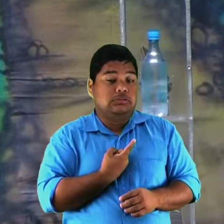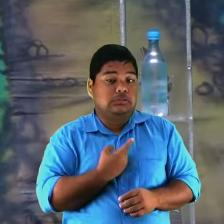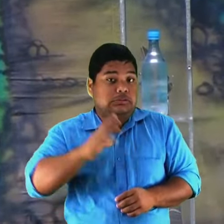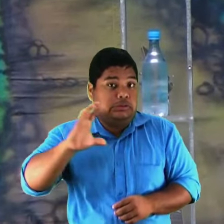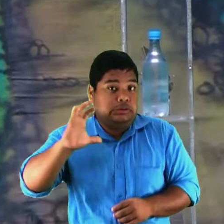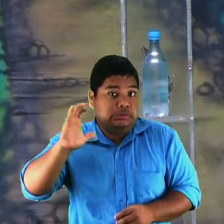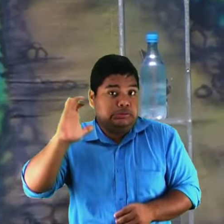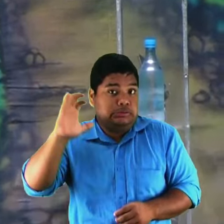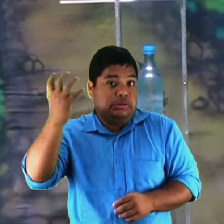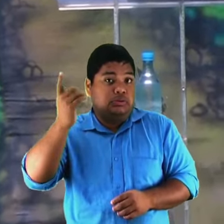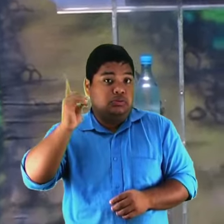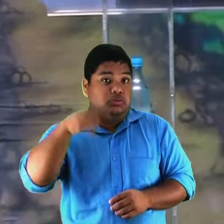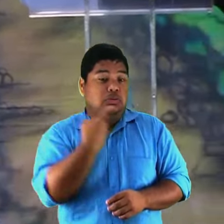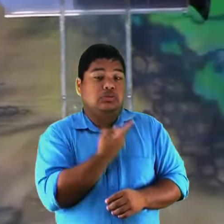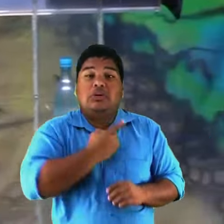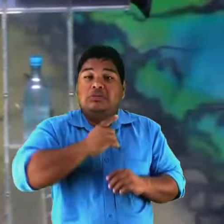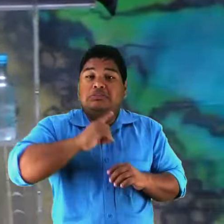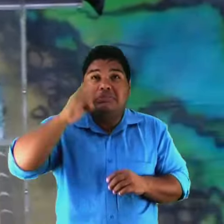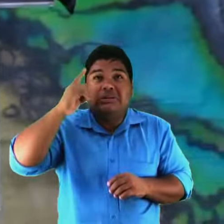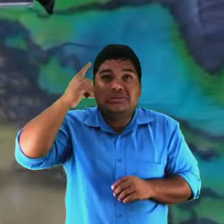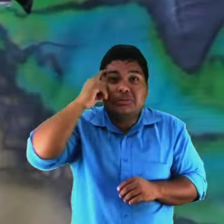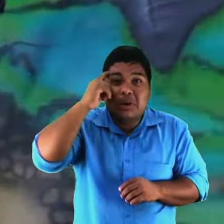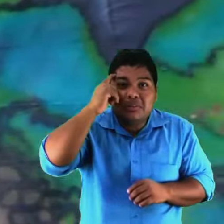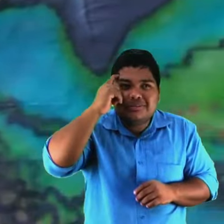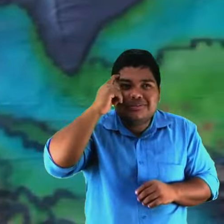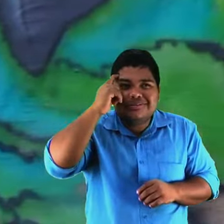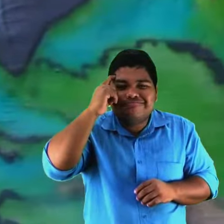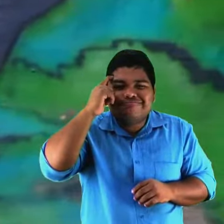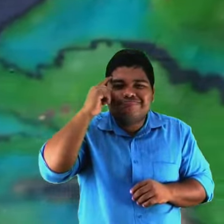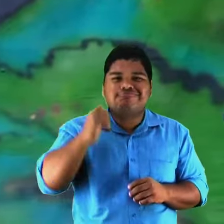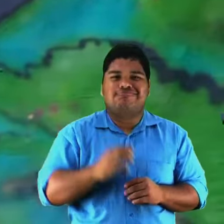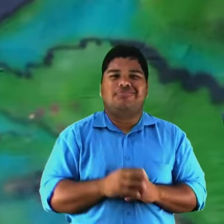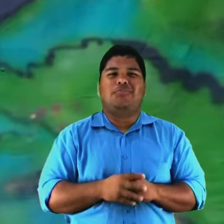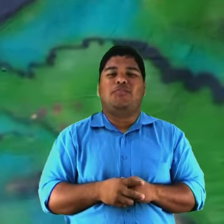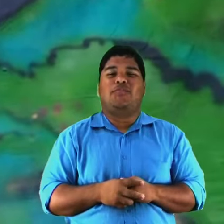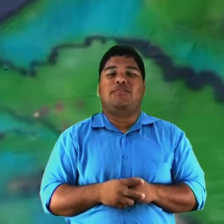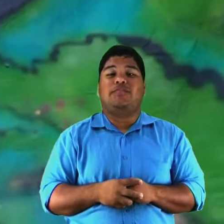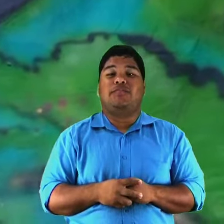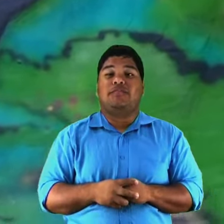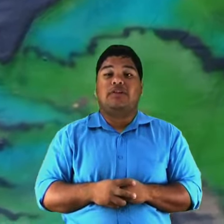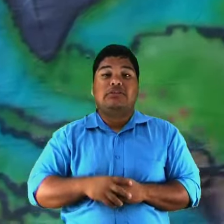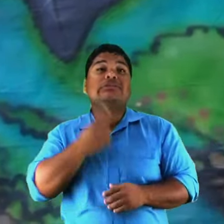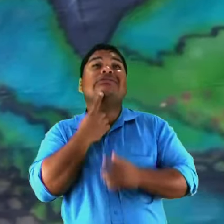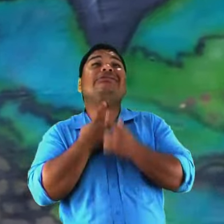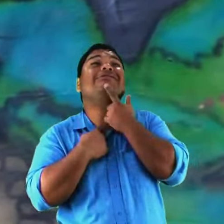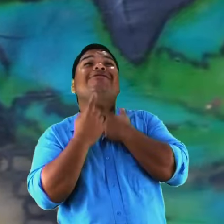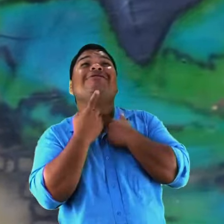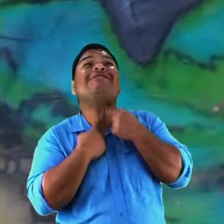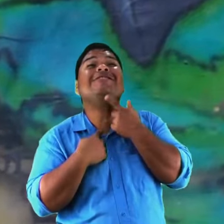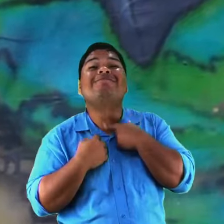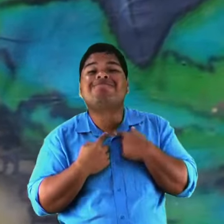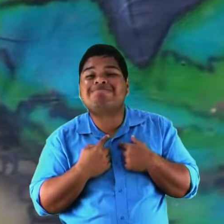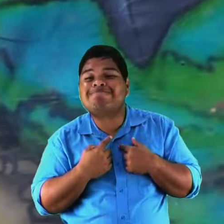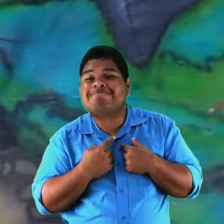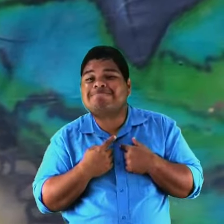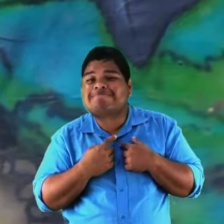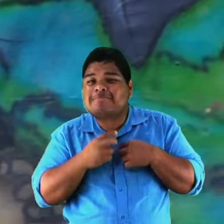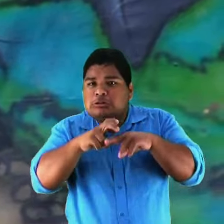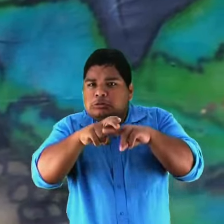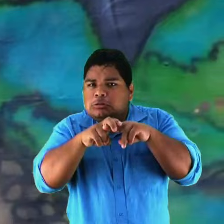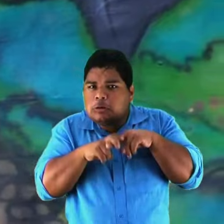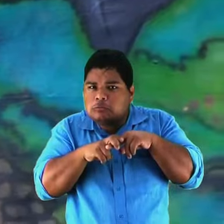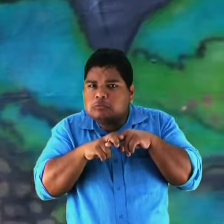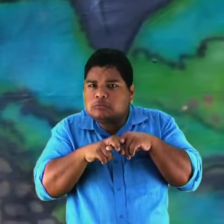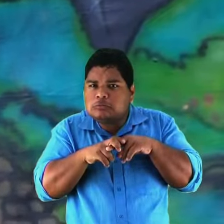pensamos. Nós somos aquilo que nós almejamos, desejamos. Então é a respeito